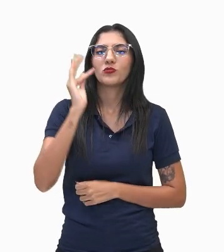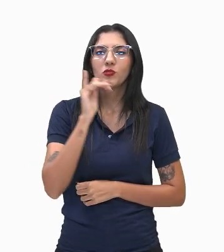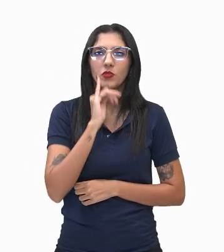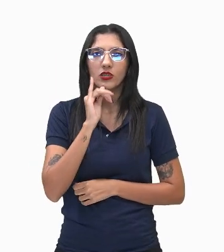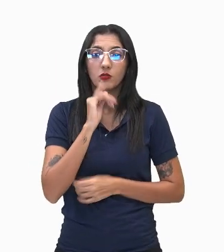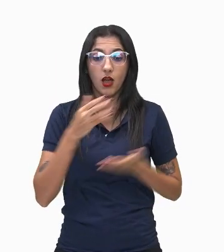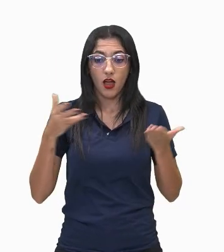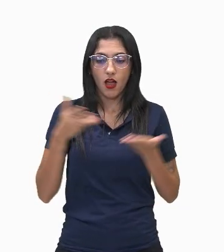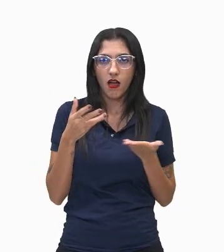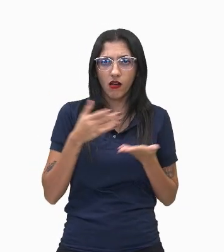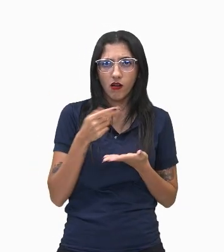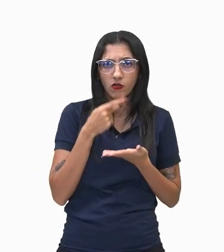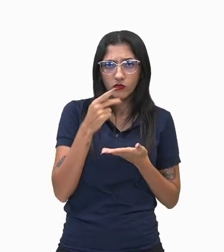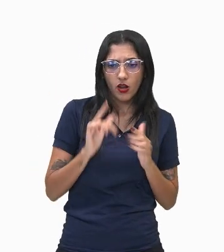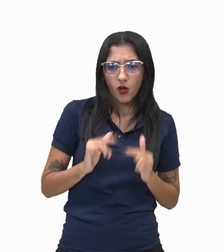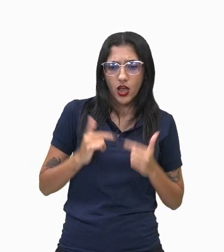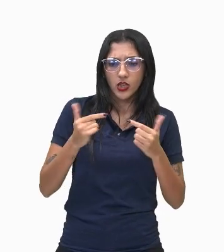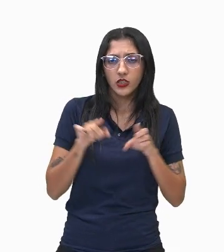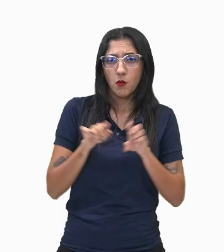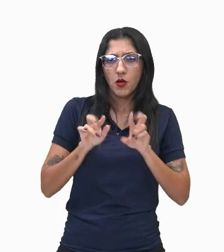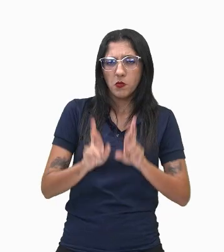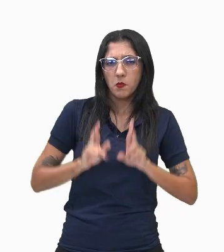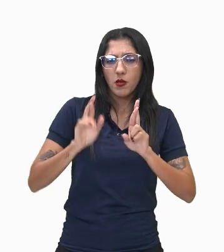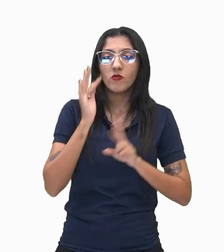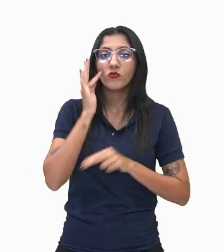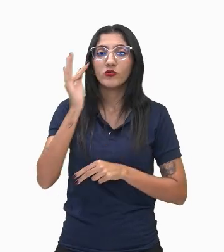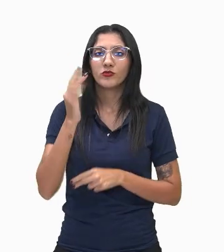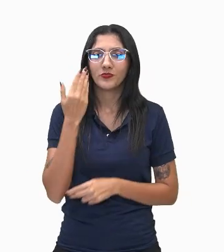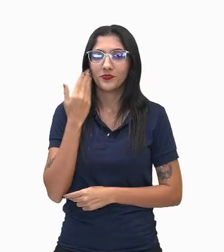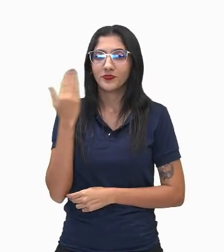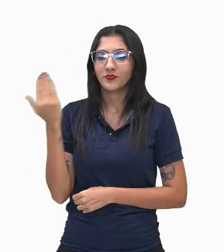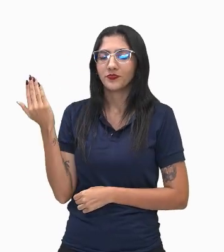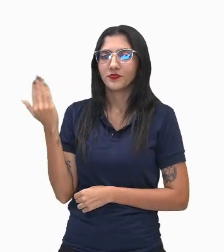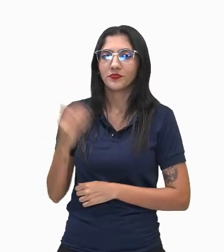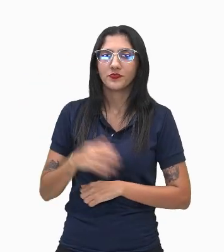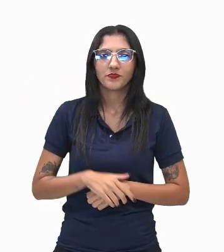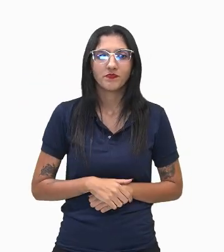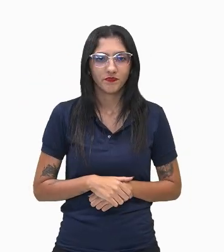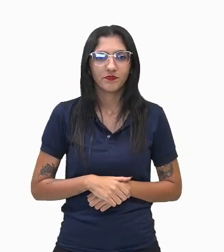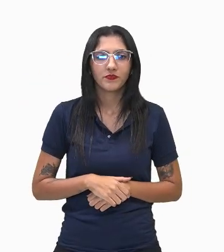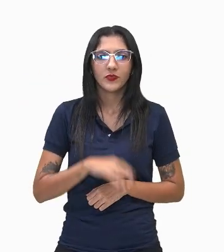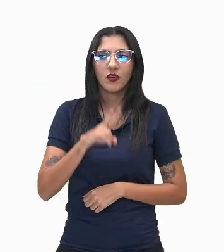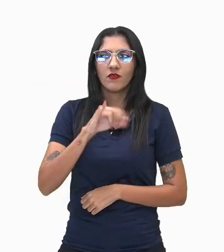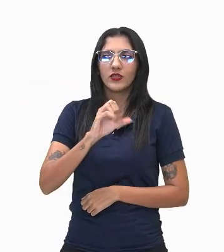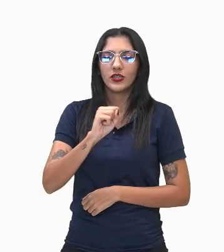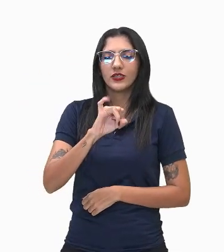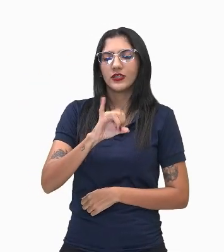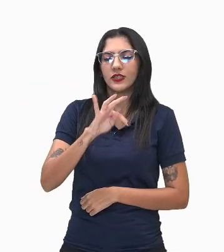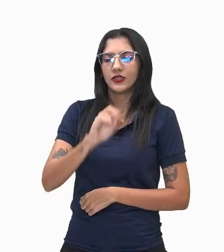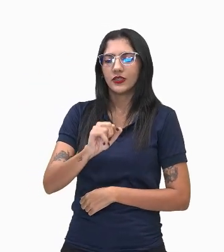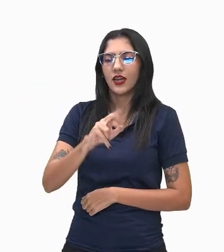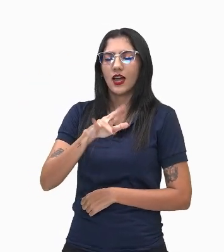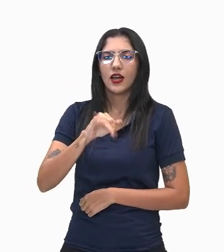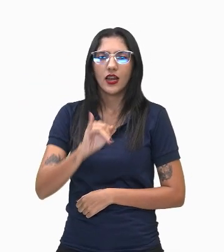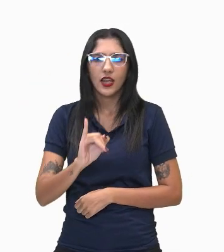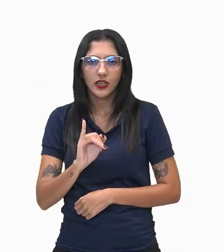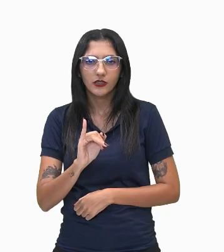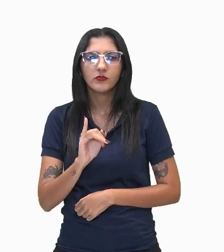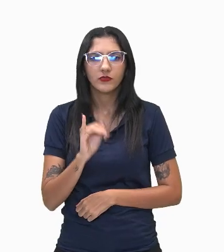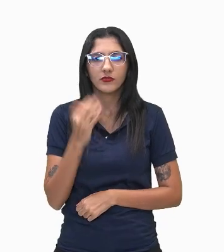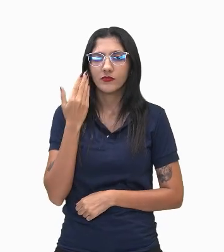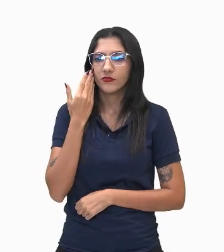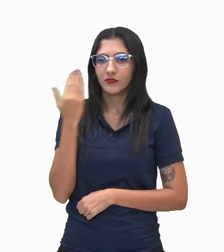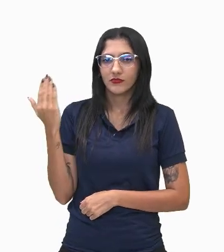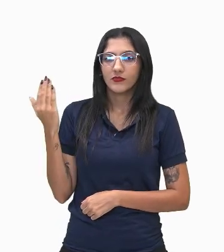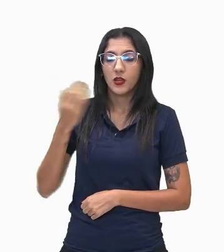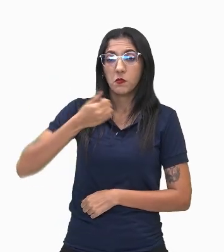fala ocorrida no presente. Vamos ver exemplo? Visitarei meus primos na Páscoa. Ela